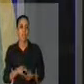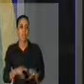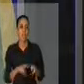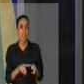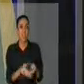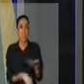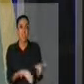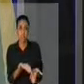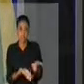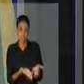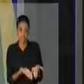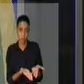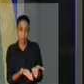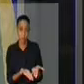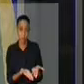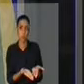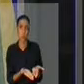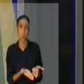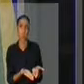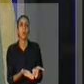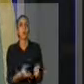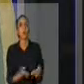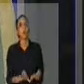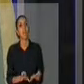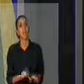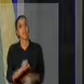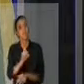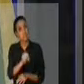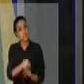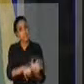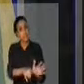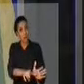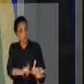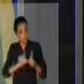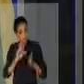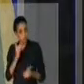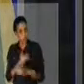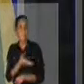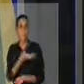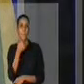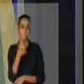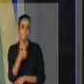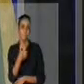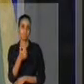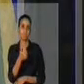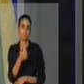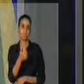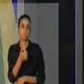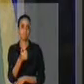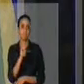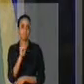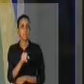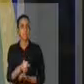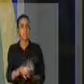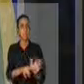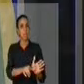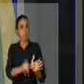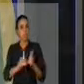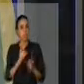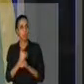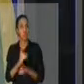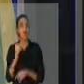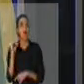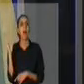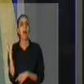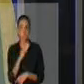relativamente proporcional ao adiantamento do diagnóstico. Quanto antes for diagnosticado,